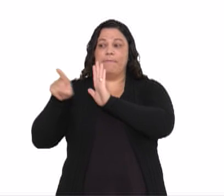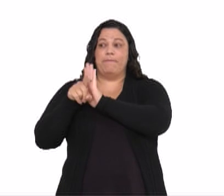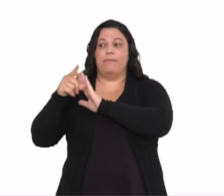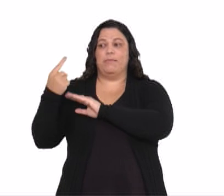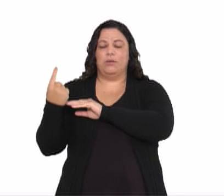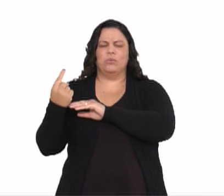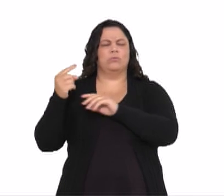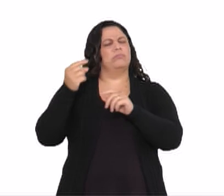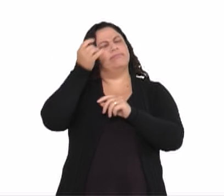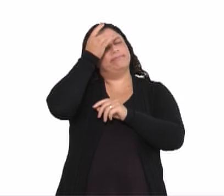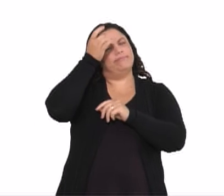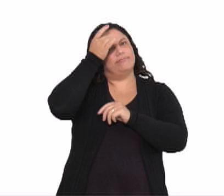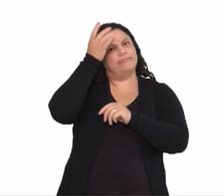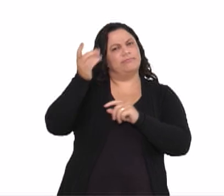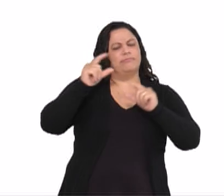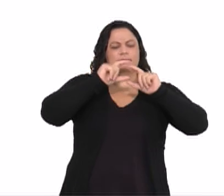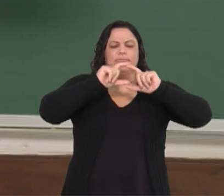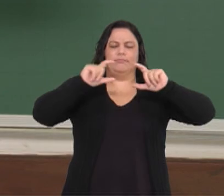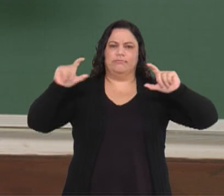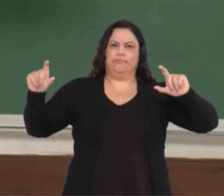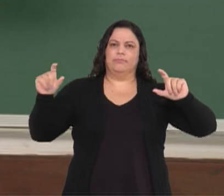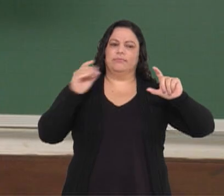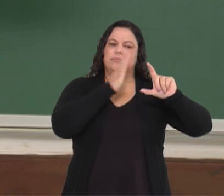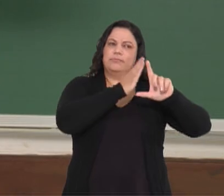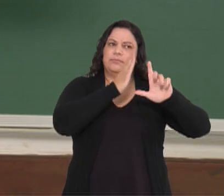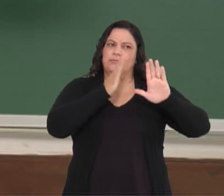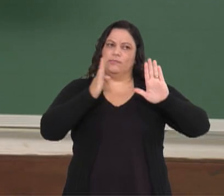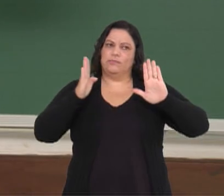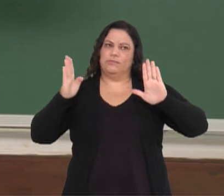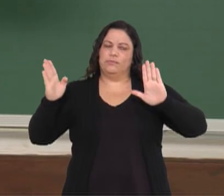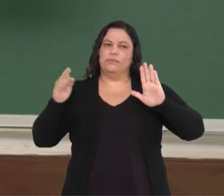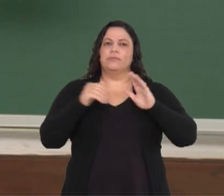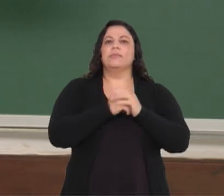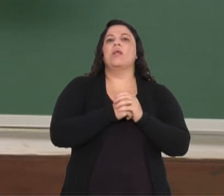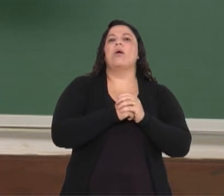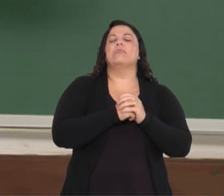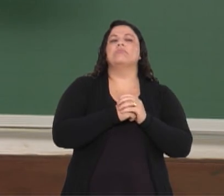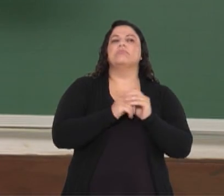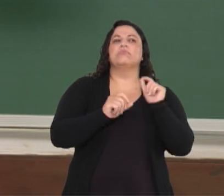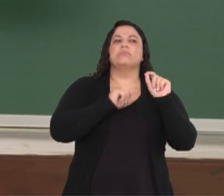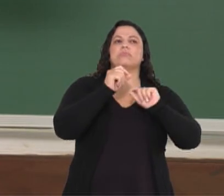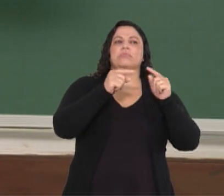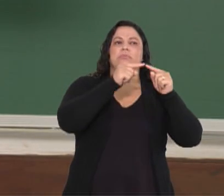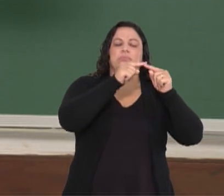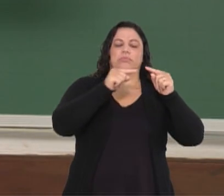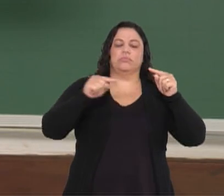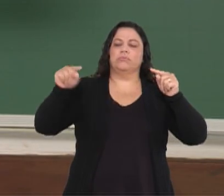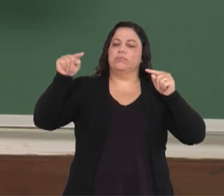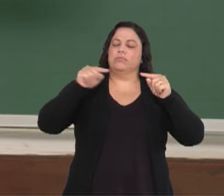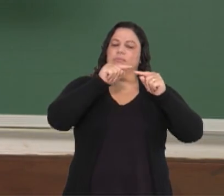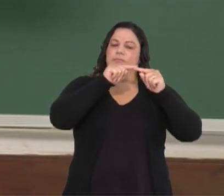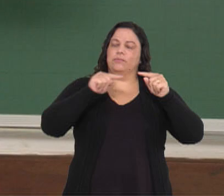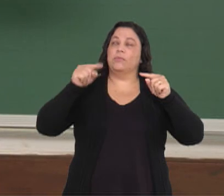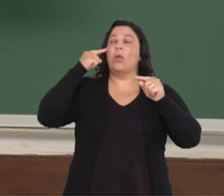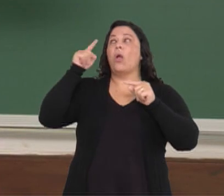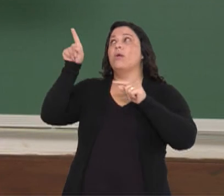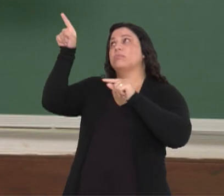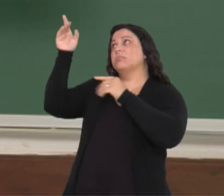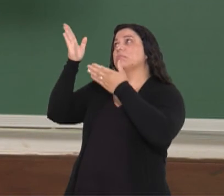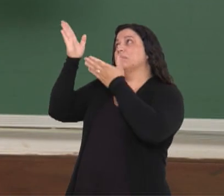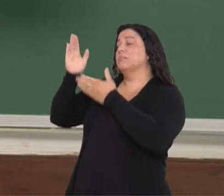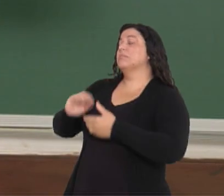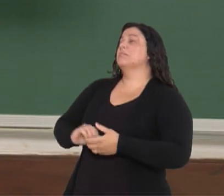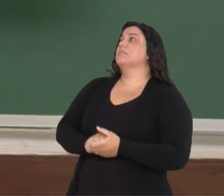Isso facilita quando eu coloco na estrutura do Brio-Ruffini. Linha vertical, linha